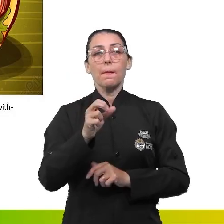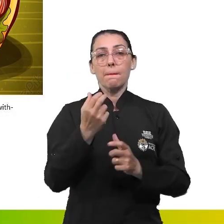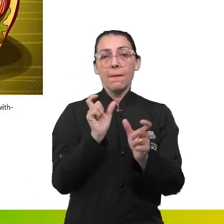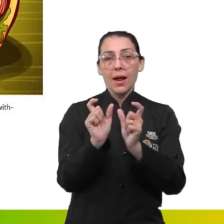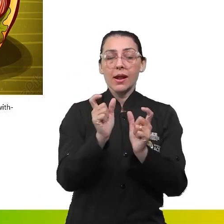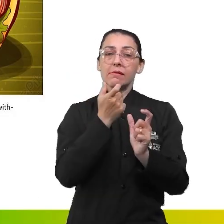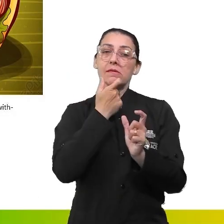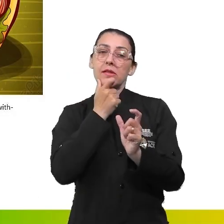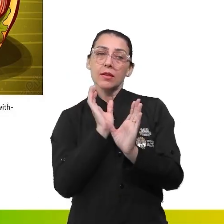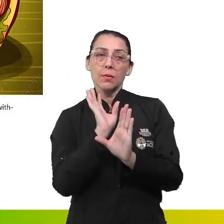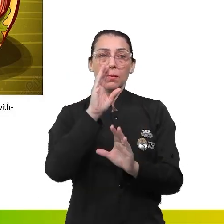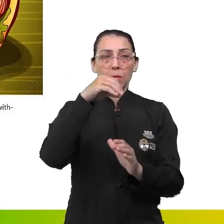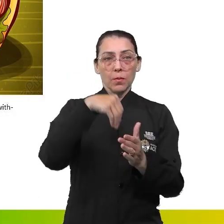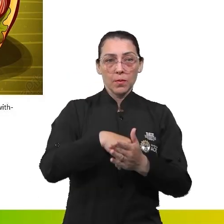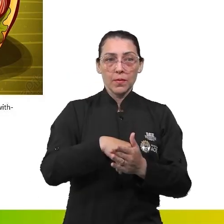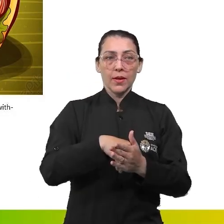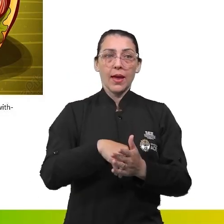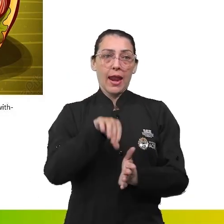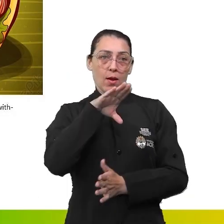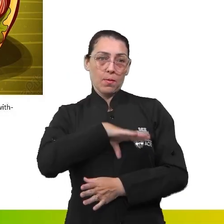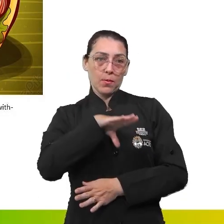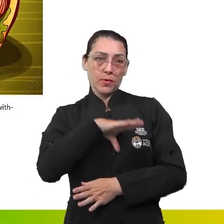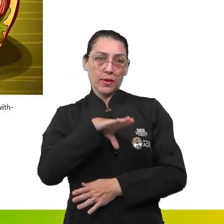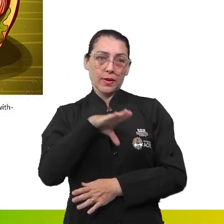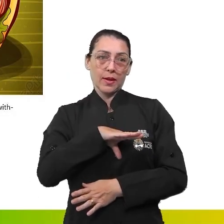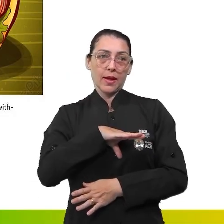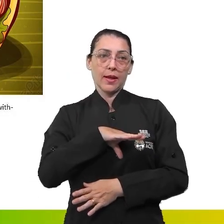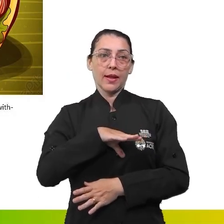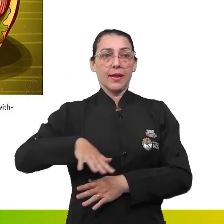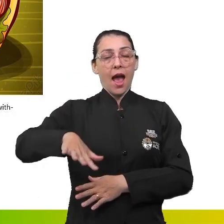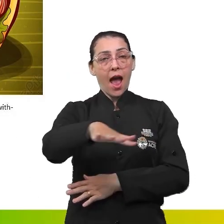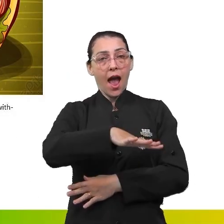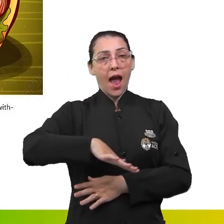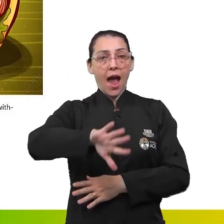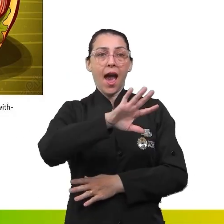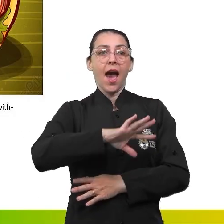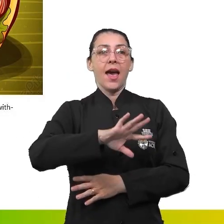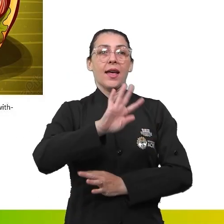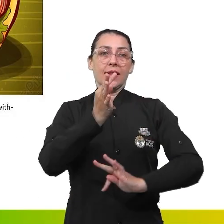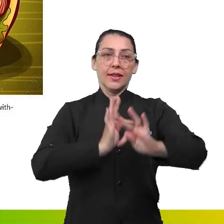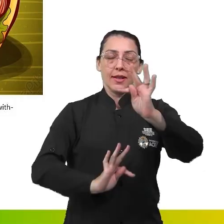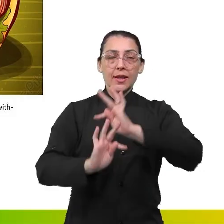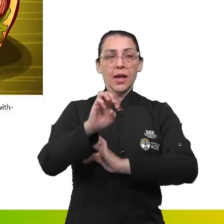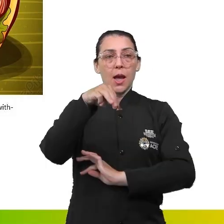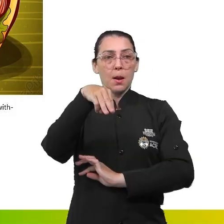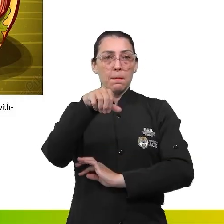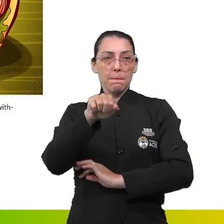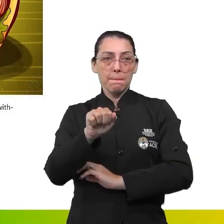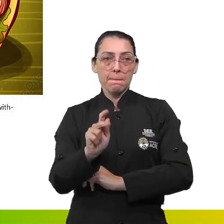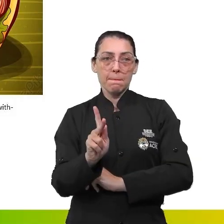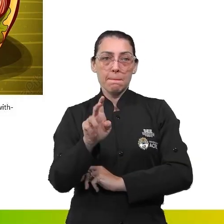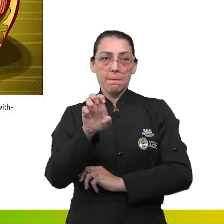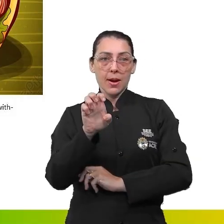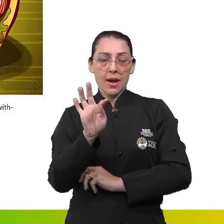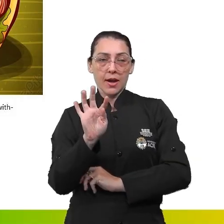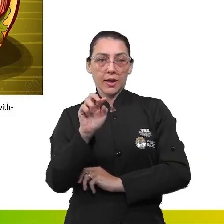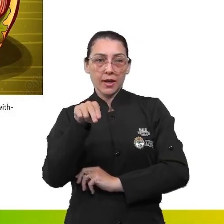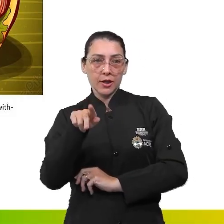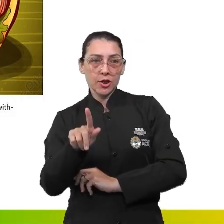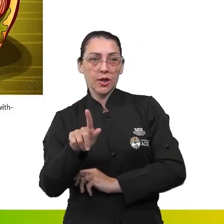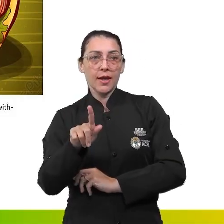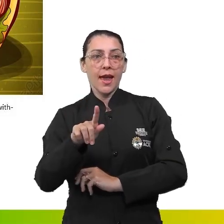que são incorporadas à língua portuguesa. São comuns em áreas como tecnologia,